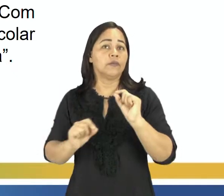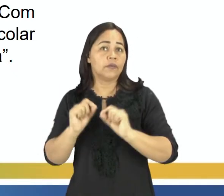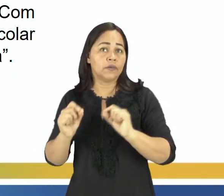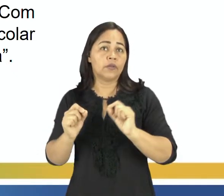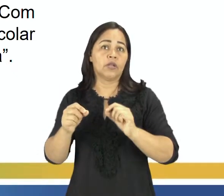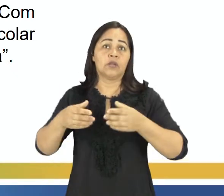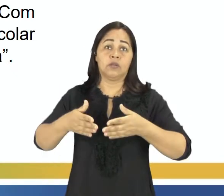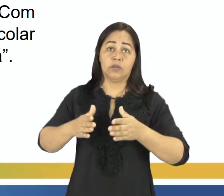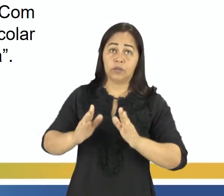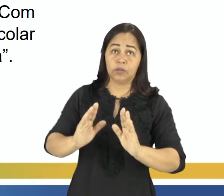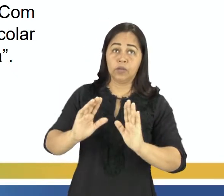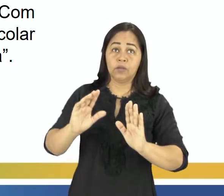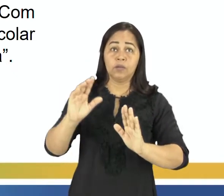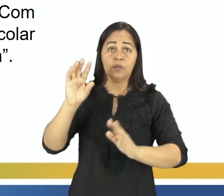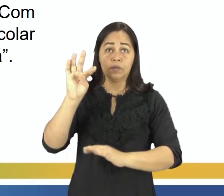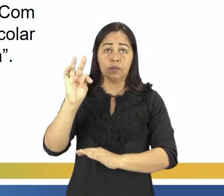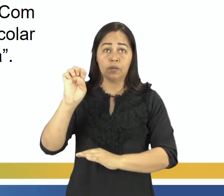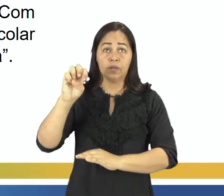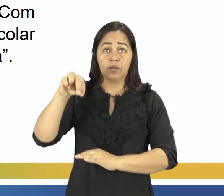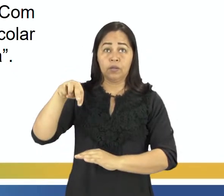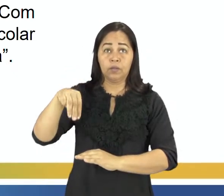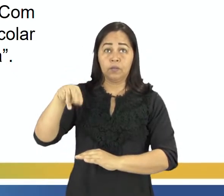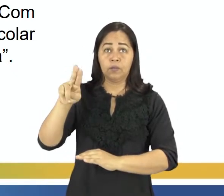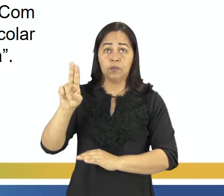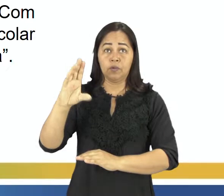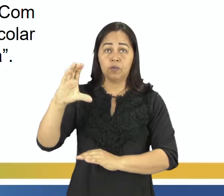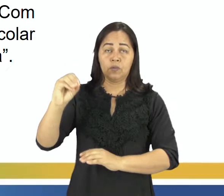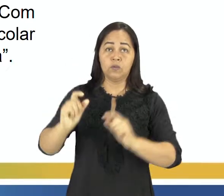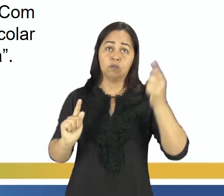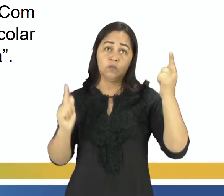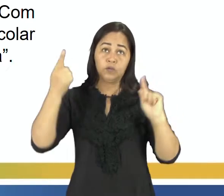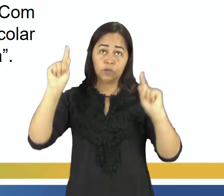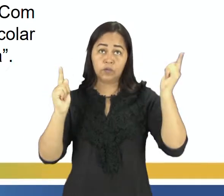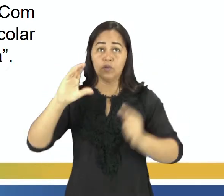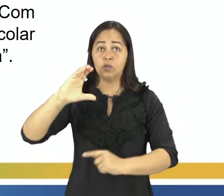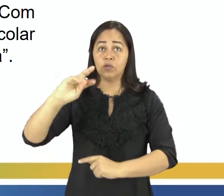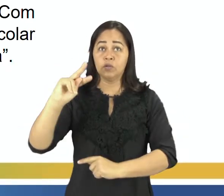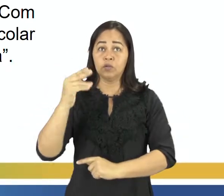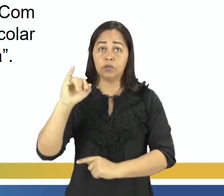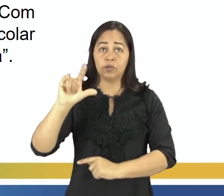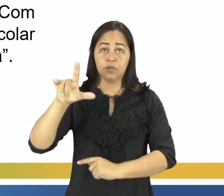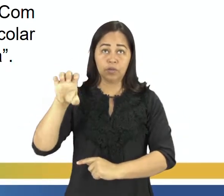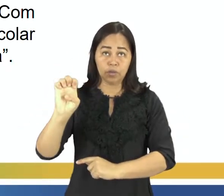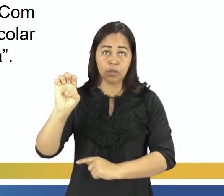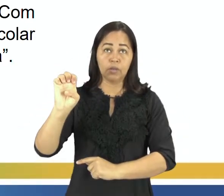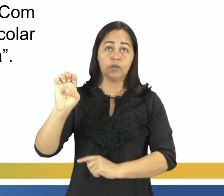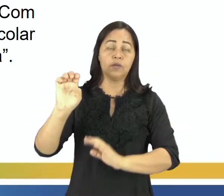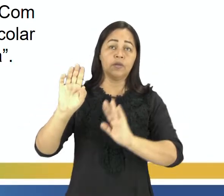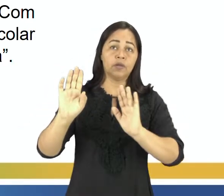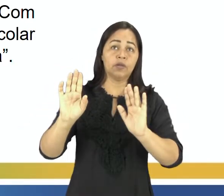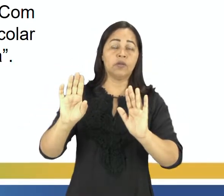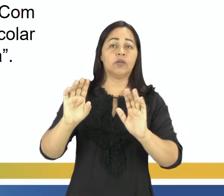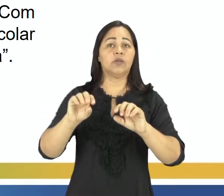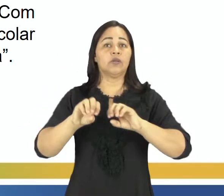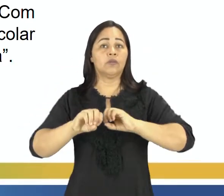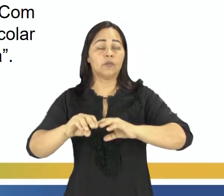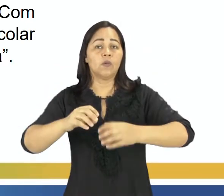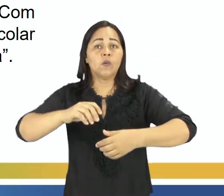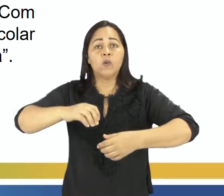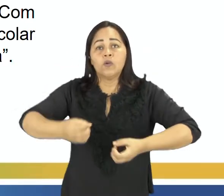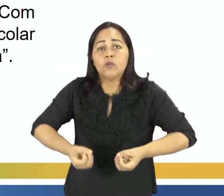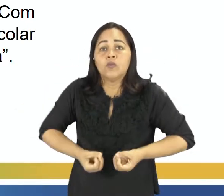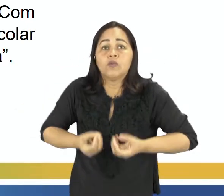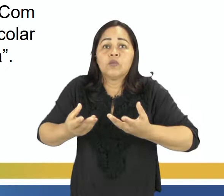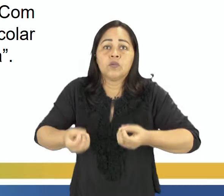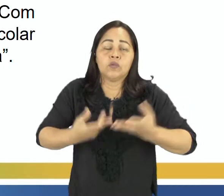no sul do país. Com 7 anos, ingressa no liceu e, ainda na época escolar, publica seus primeiros poemas no